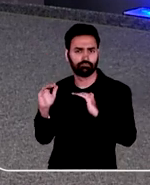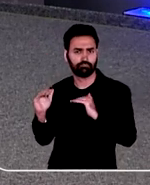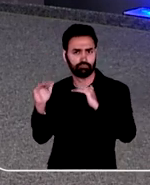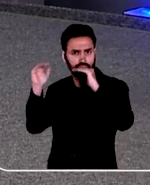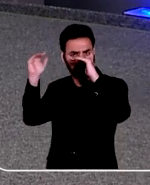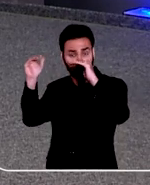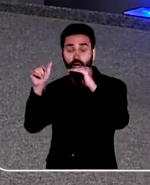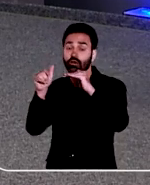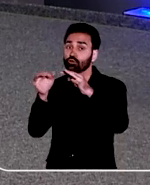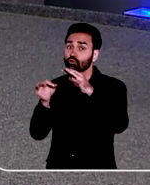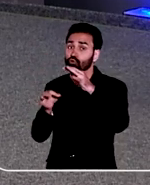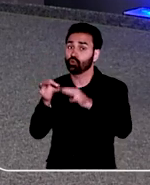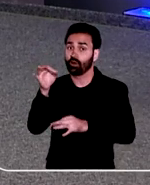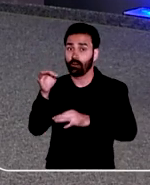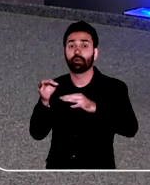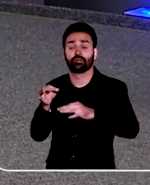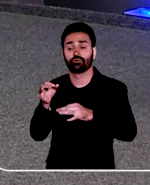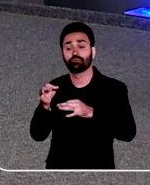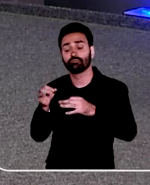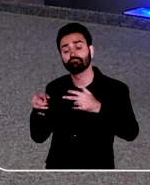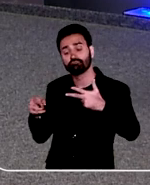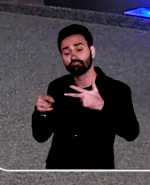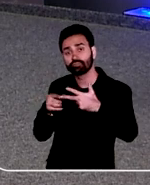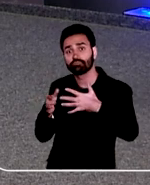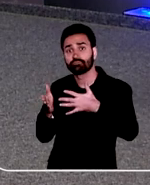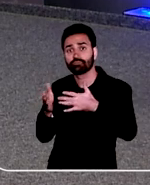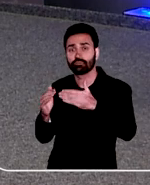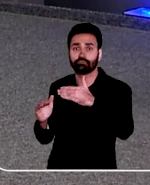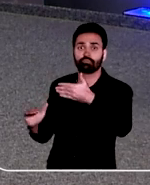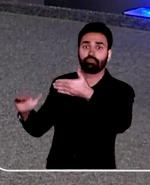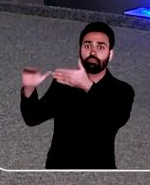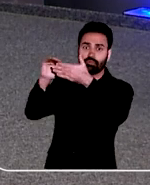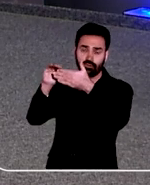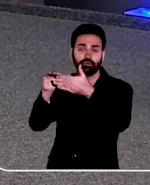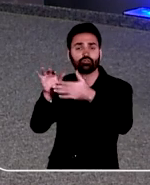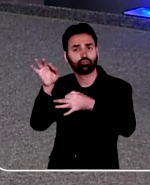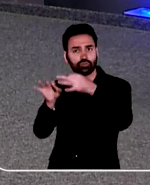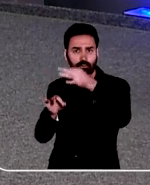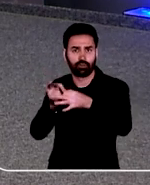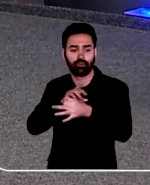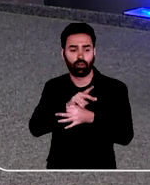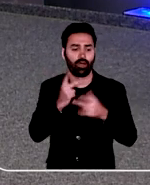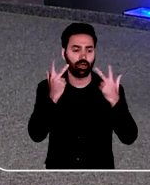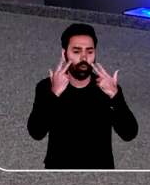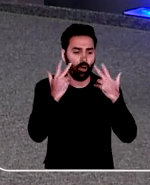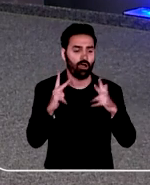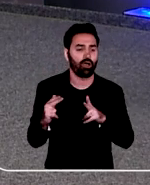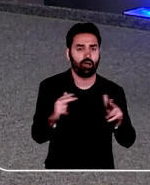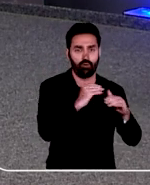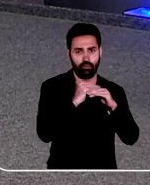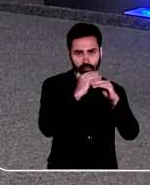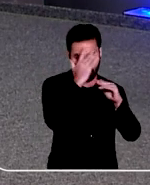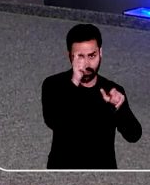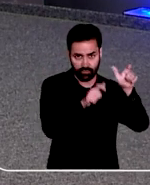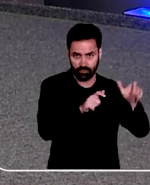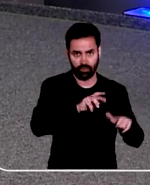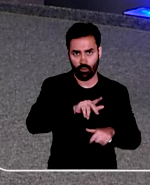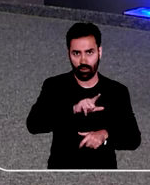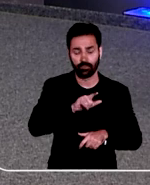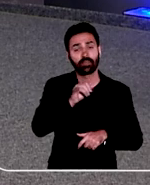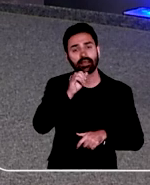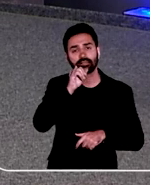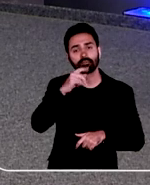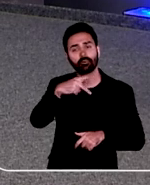determinadas autoridades sejam julgadas em uma Instância da Justiça diferente daquela prevista para outras